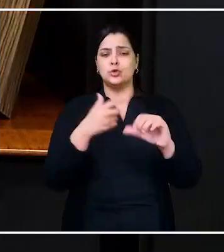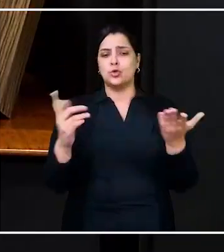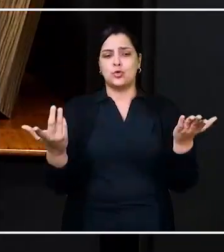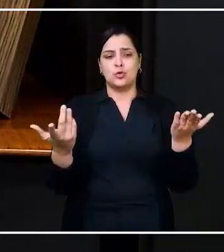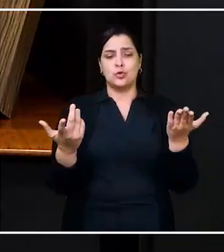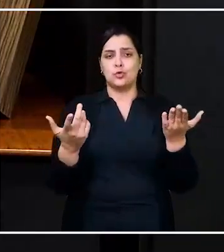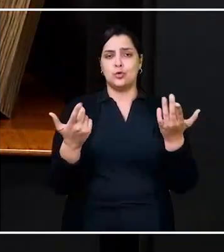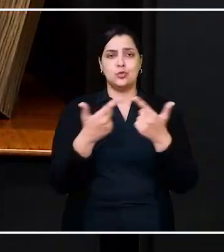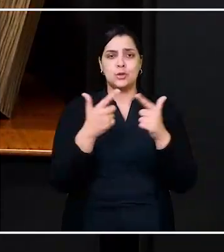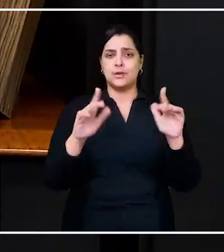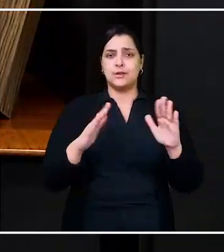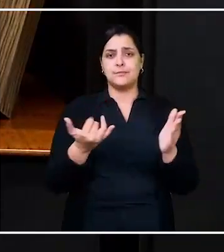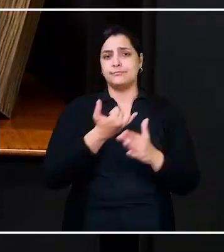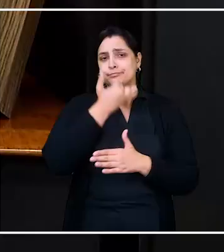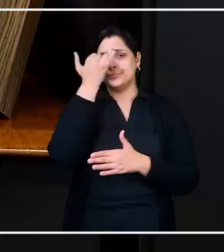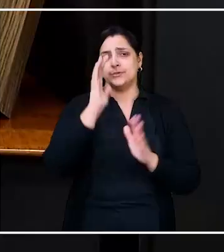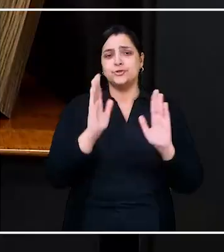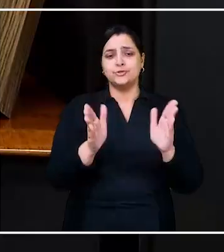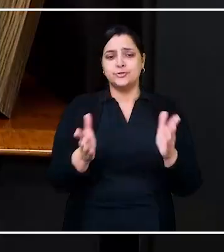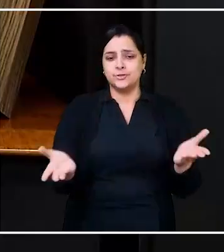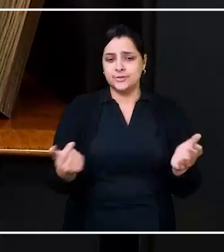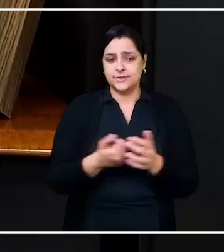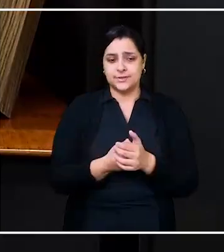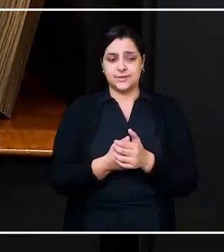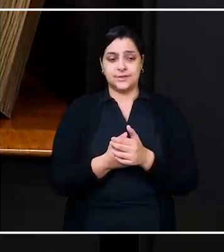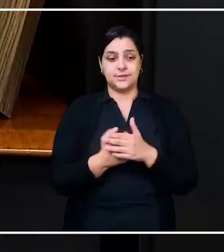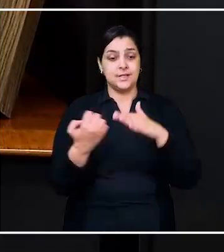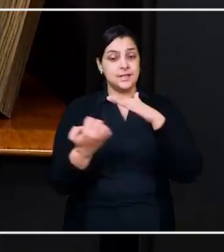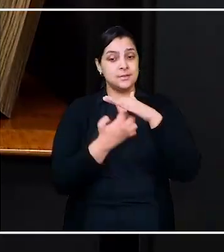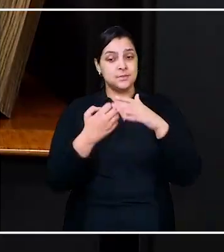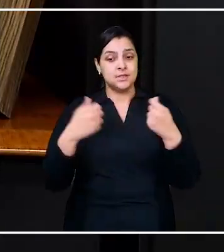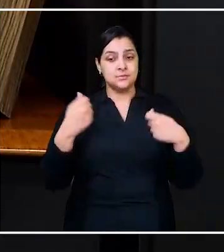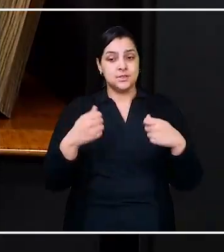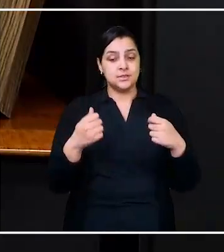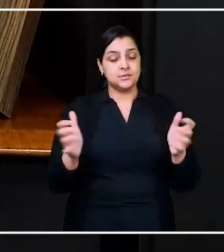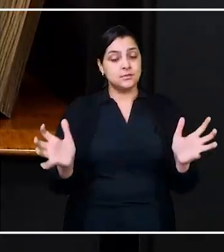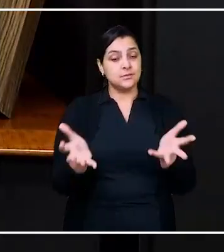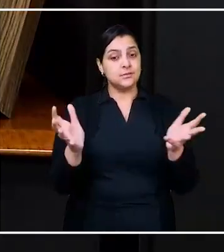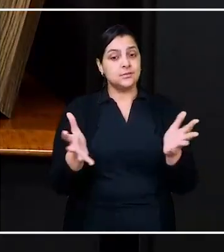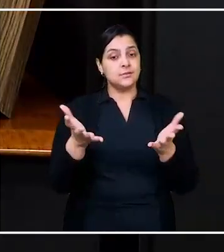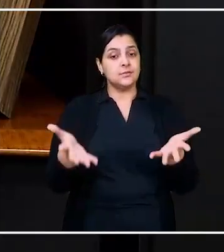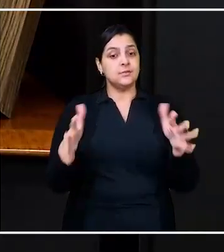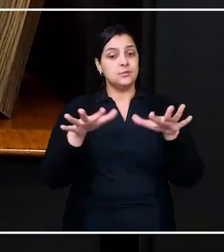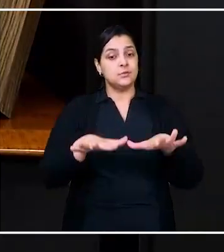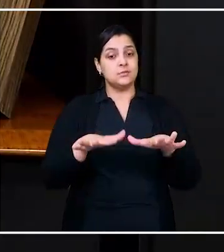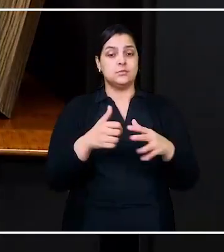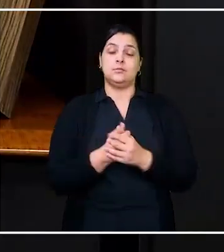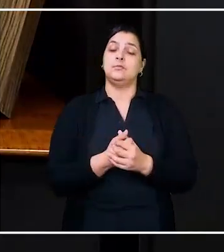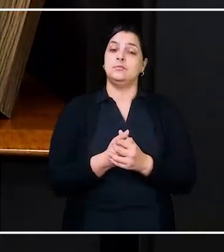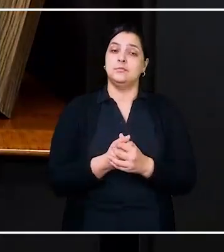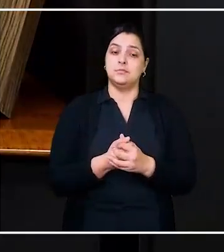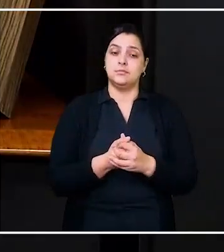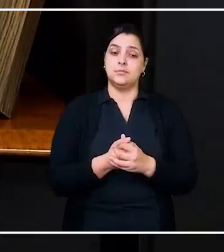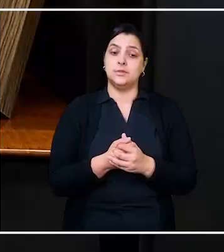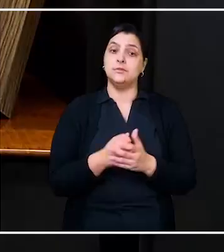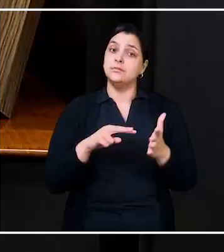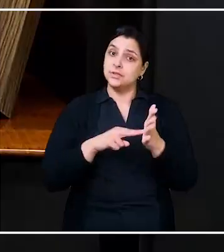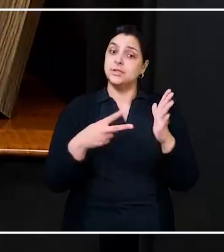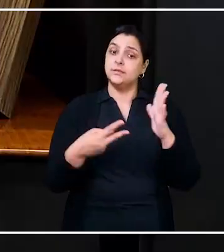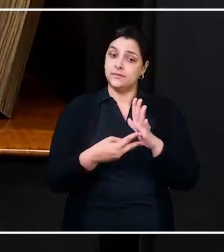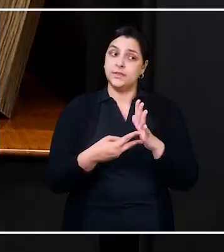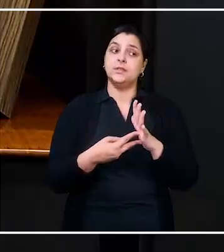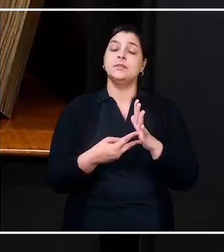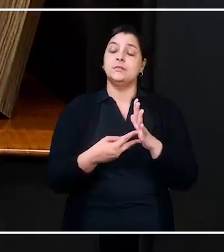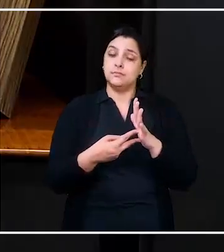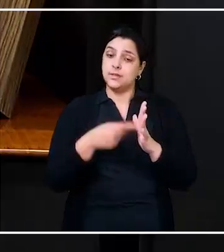não comporta mais essa prática porque ela é equivocada a empresa tem que tem que promover a inclusão e promover